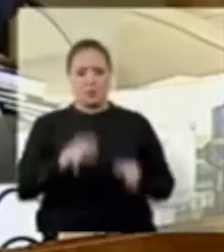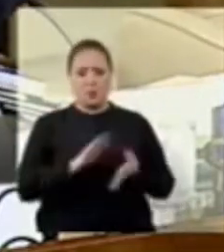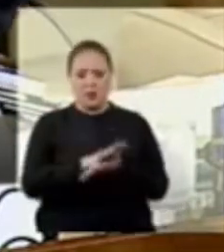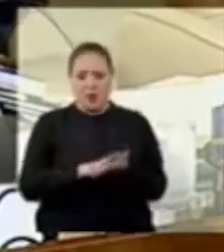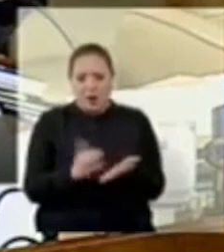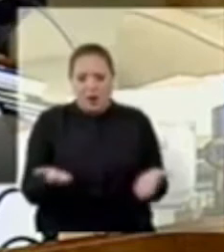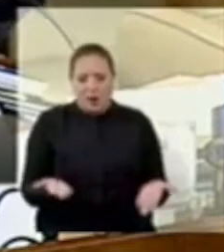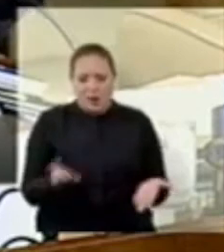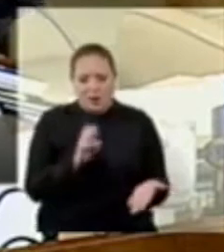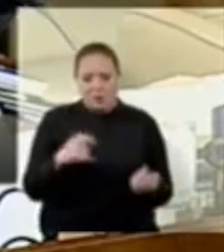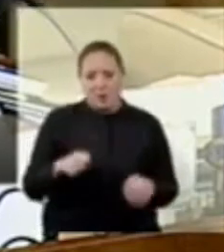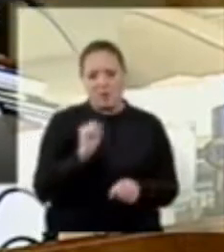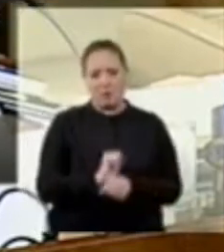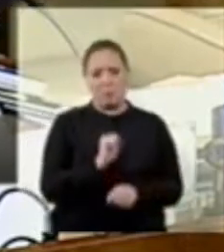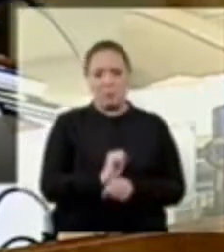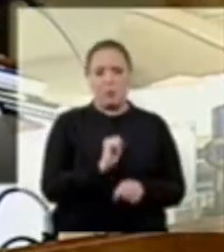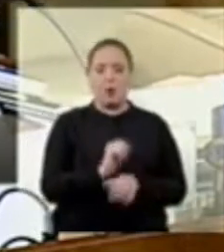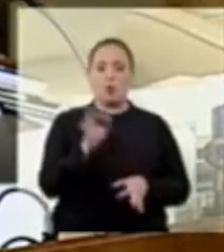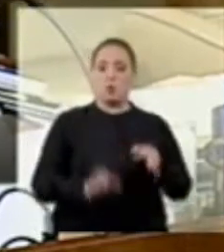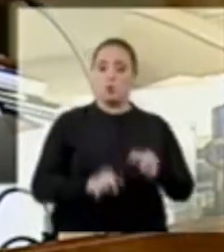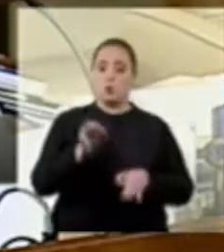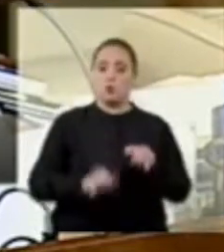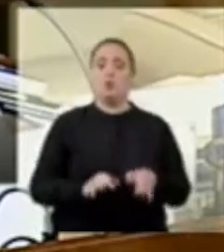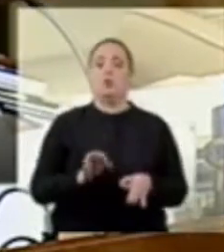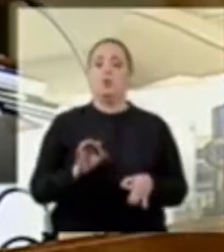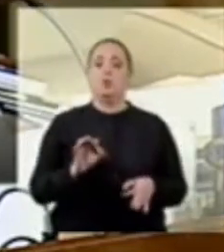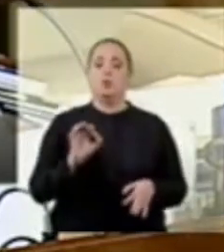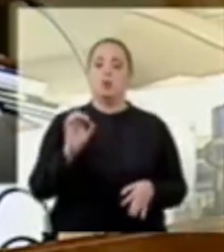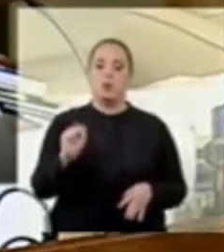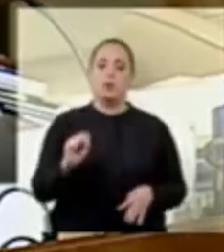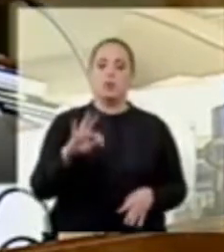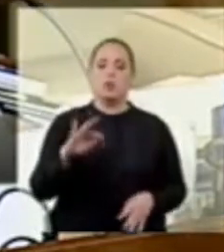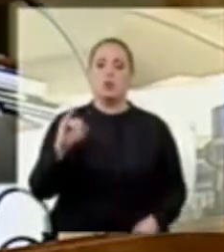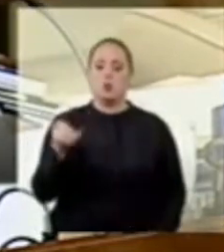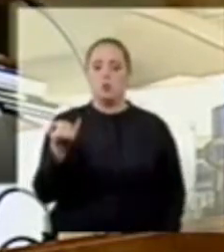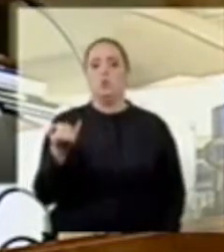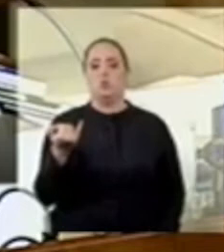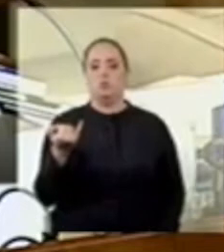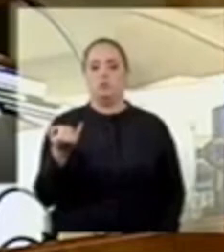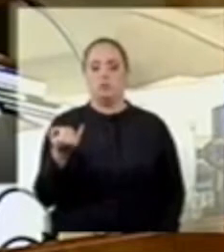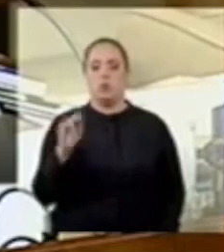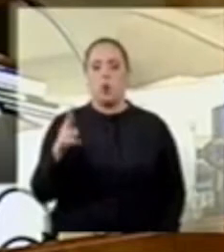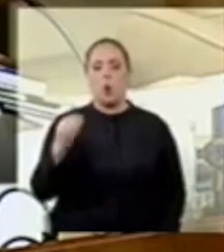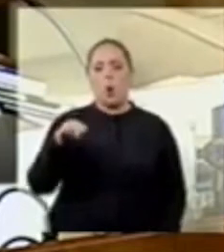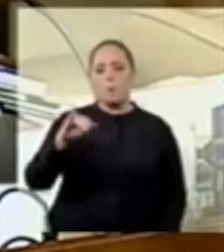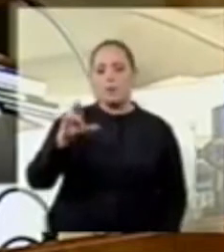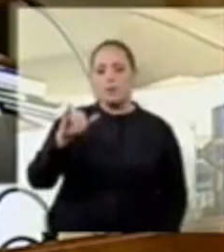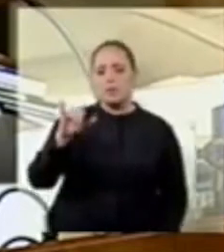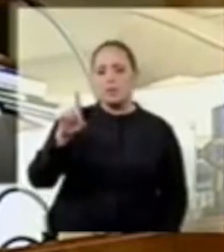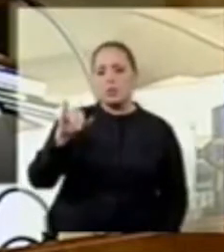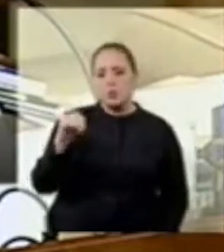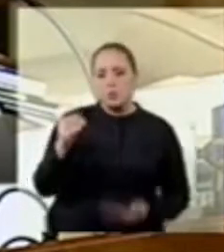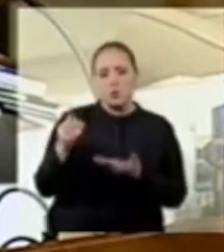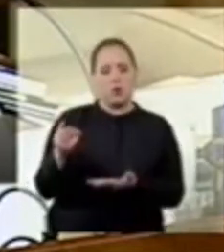tivesse que esperar o julgamento pelo superior tribunal de justiça um homicídio coisa de facínora